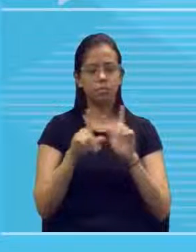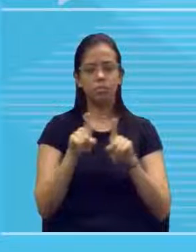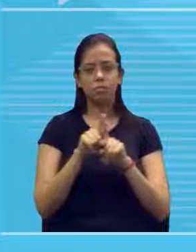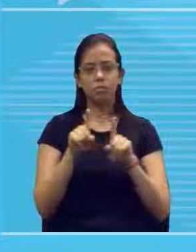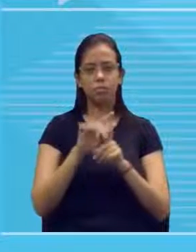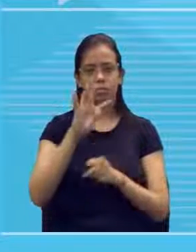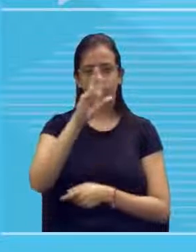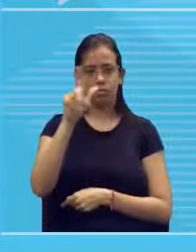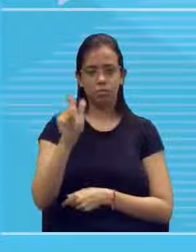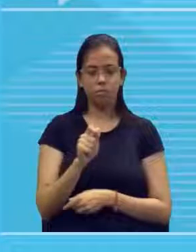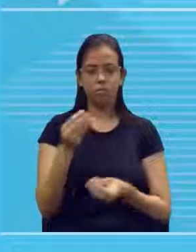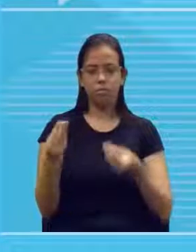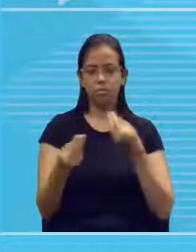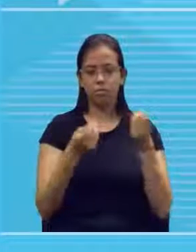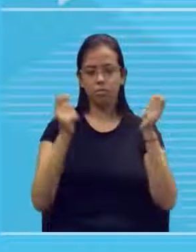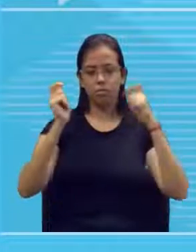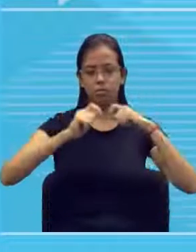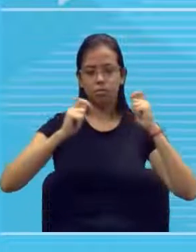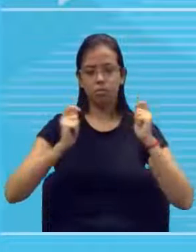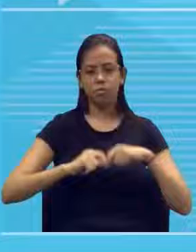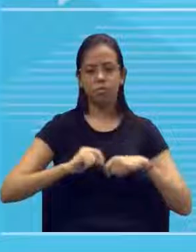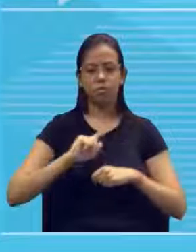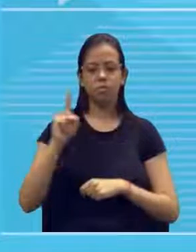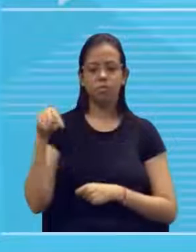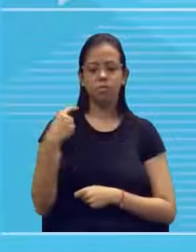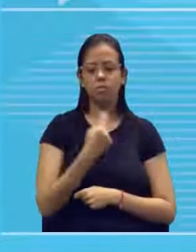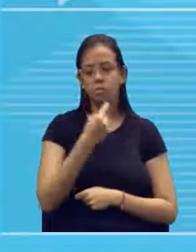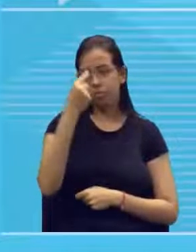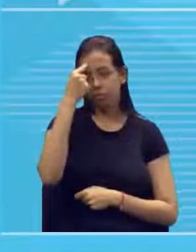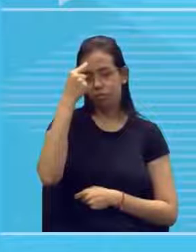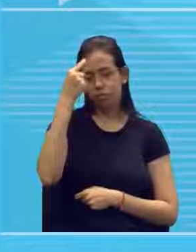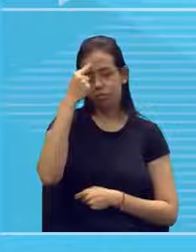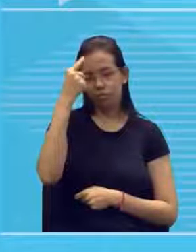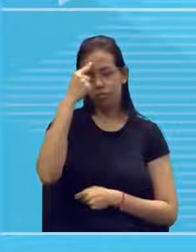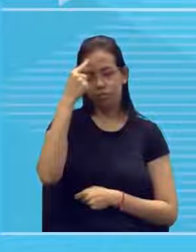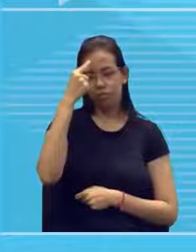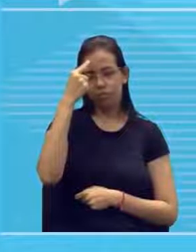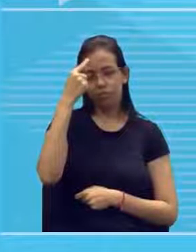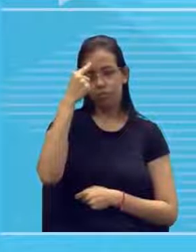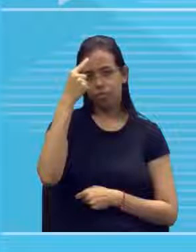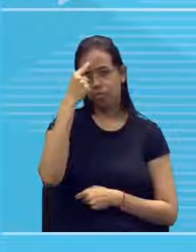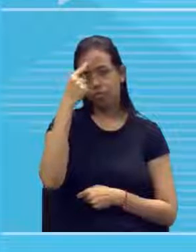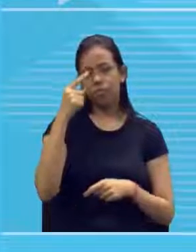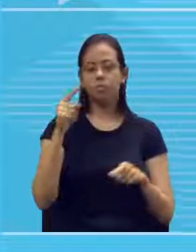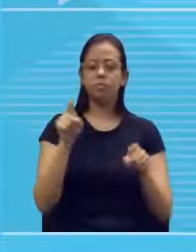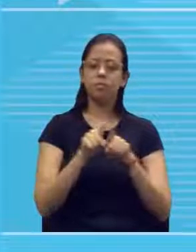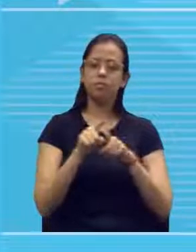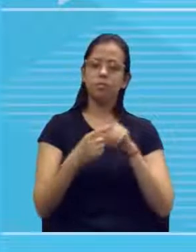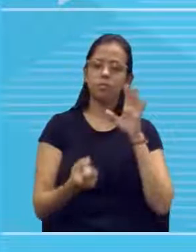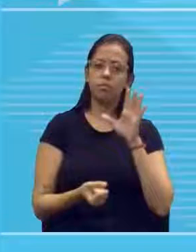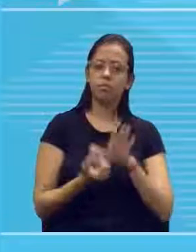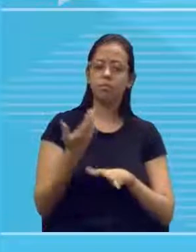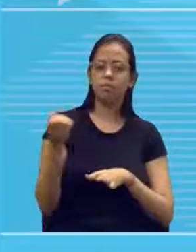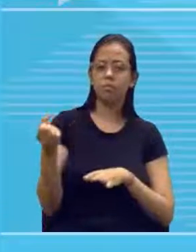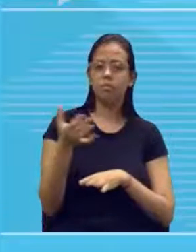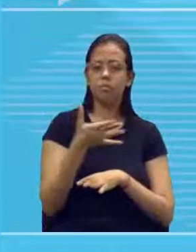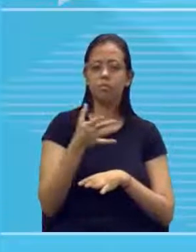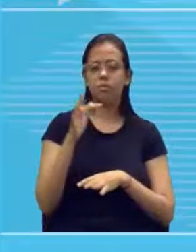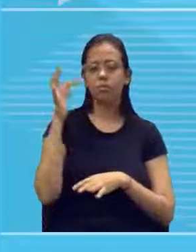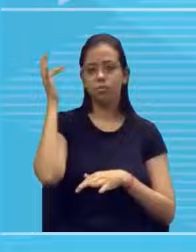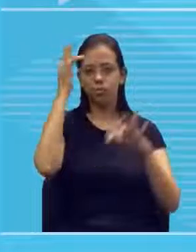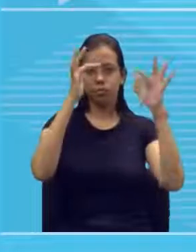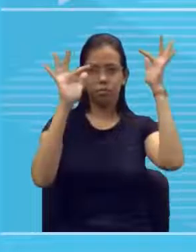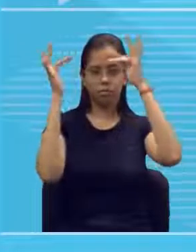africanas como possibilidades da gente repensar né a gente reconstruir uma